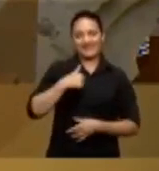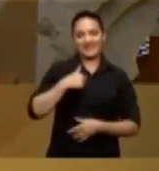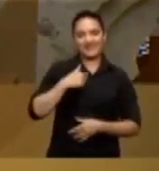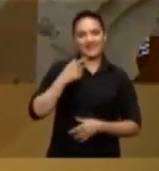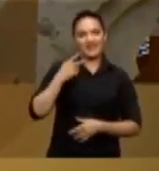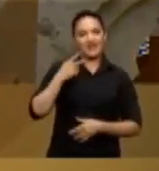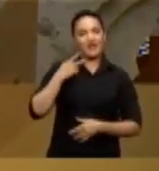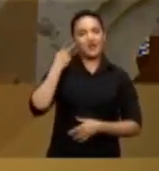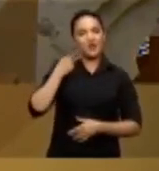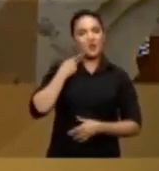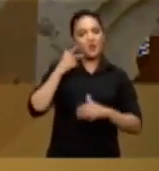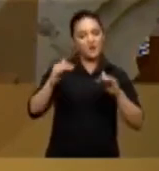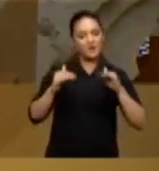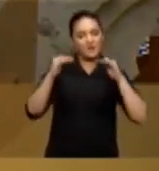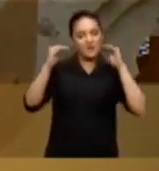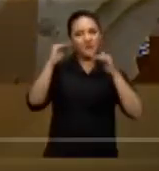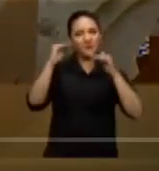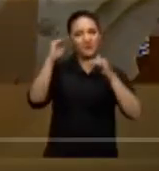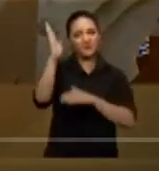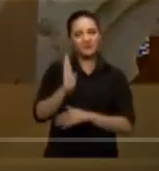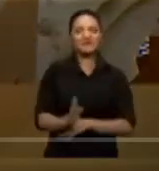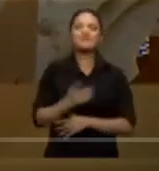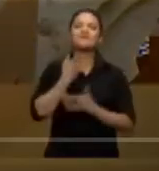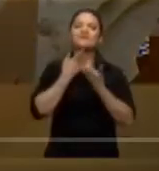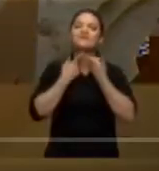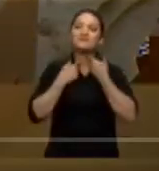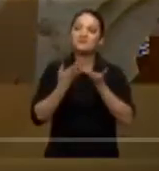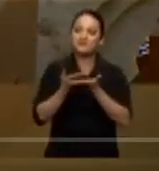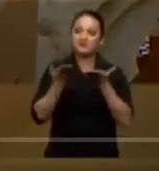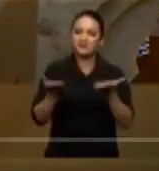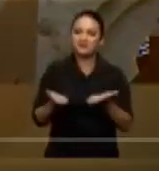Procurador-Geral da República deseja a Vossa Excelência. Obrigado.